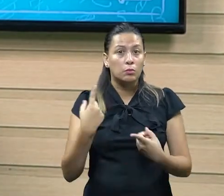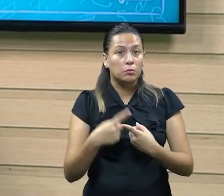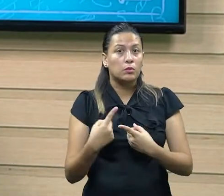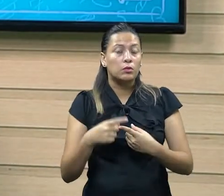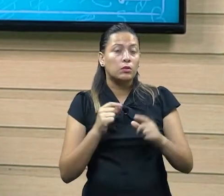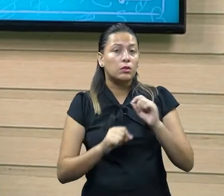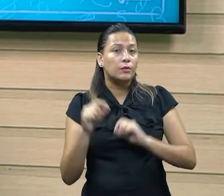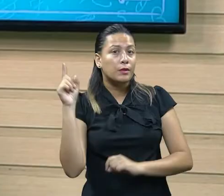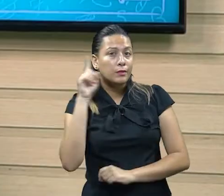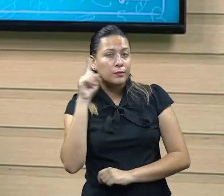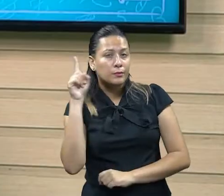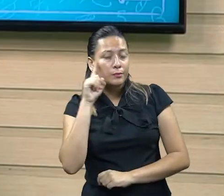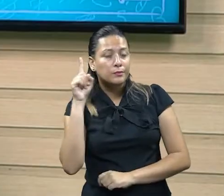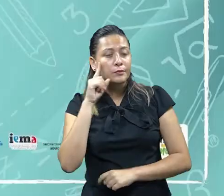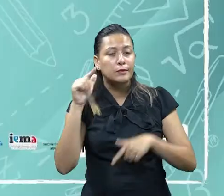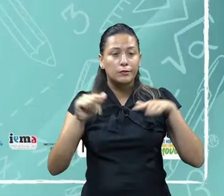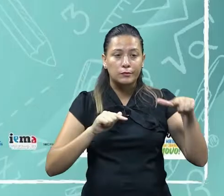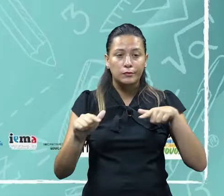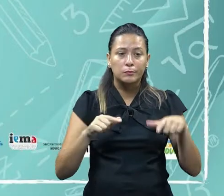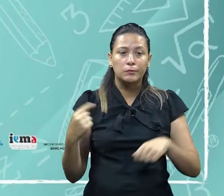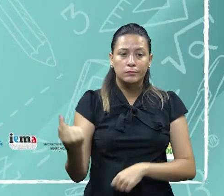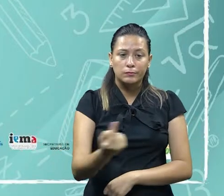uma rotina do nosso trabalho.